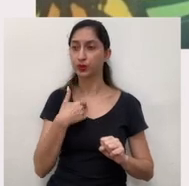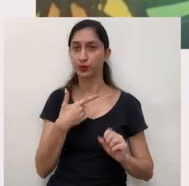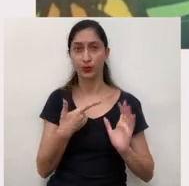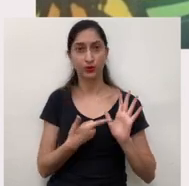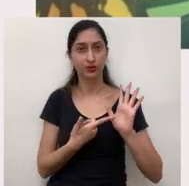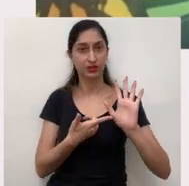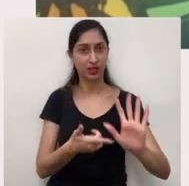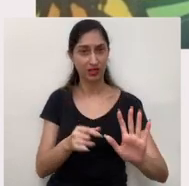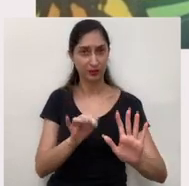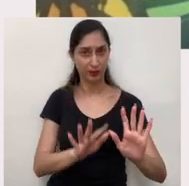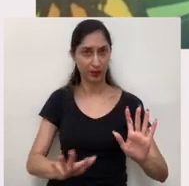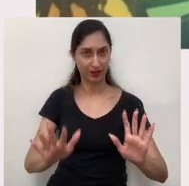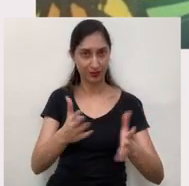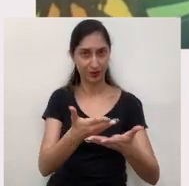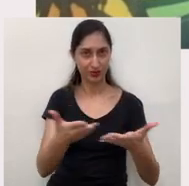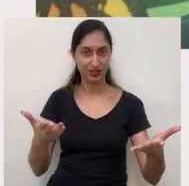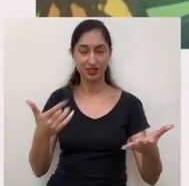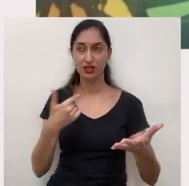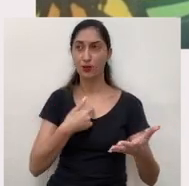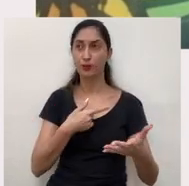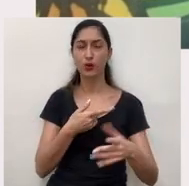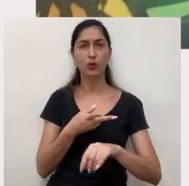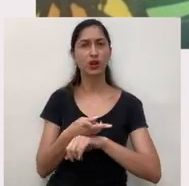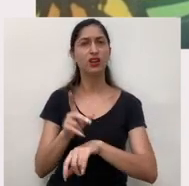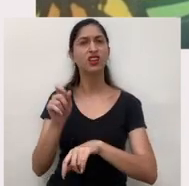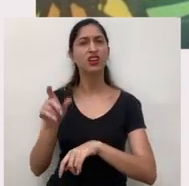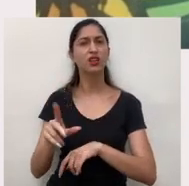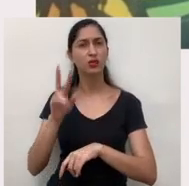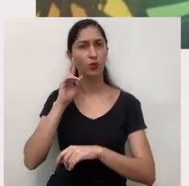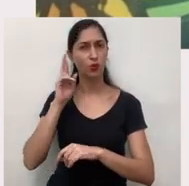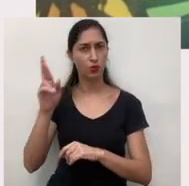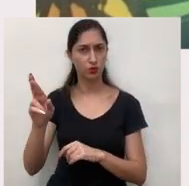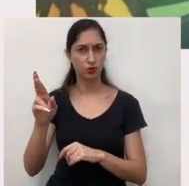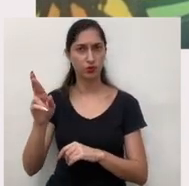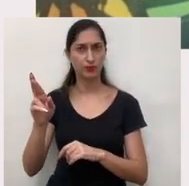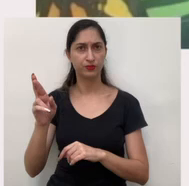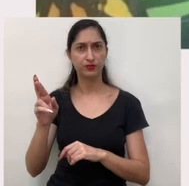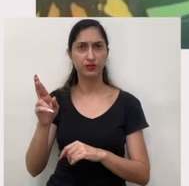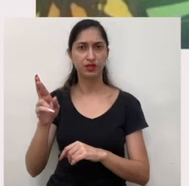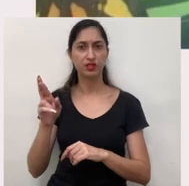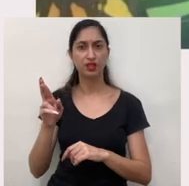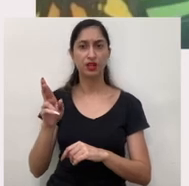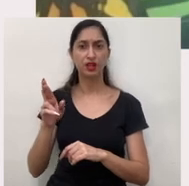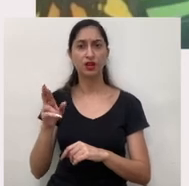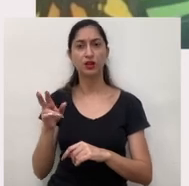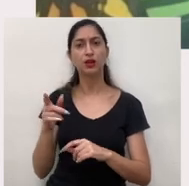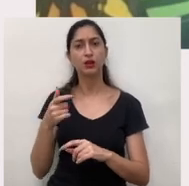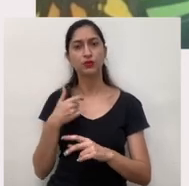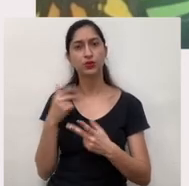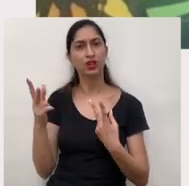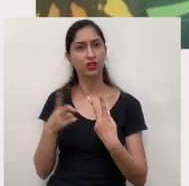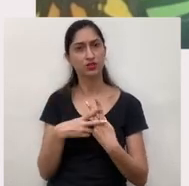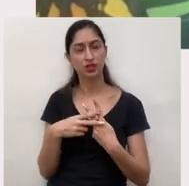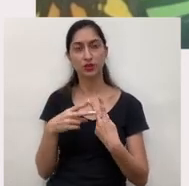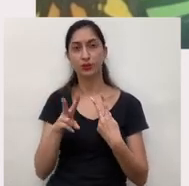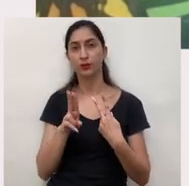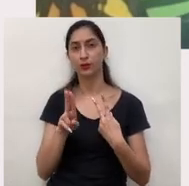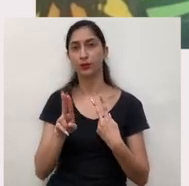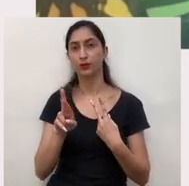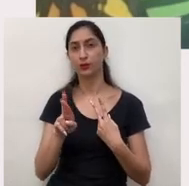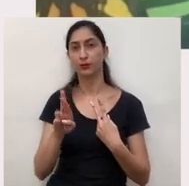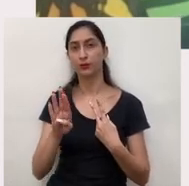para vocês e fui lá no hashtag Urbano Ornamento, né? Aí eu vi outras